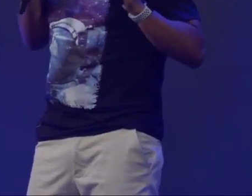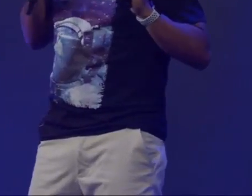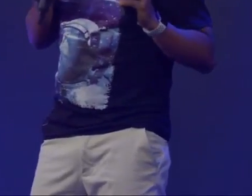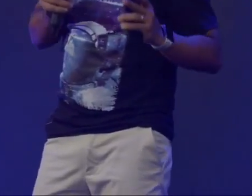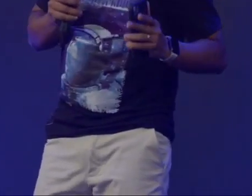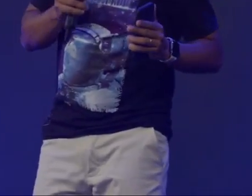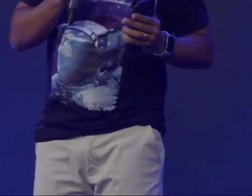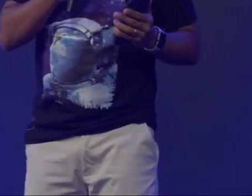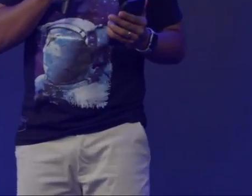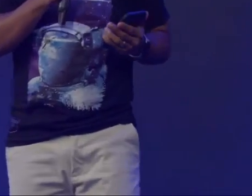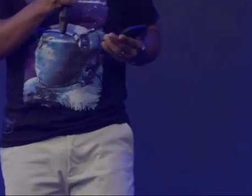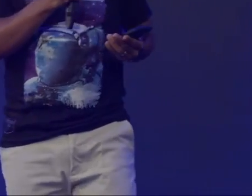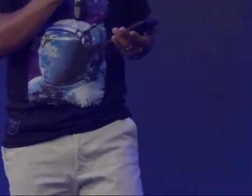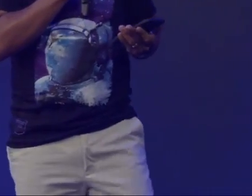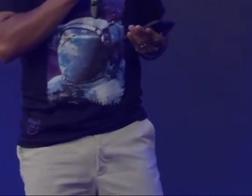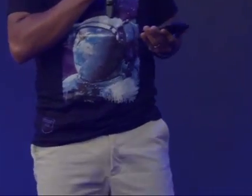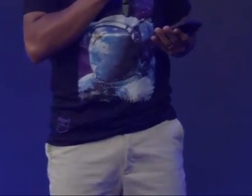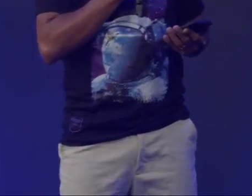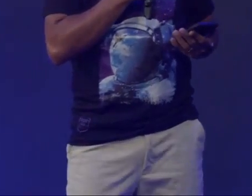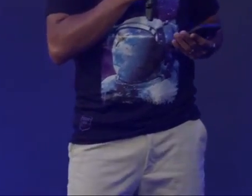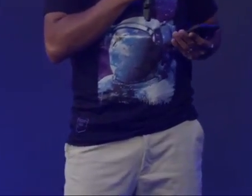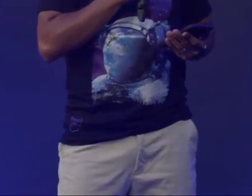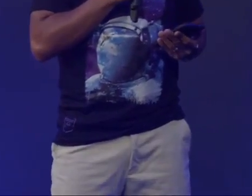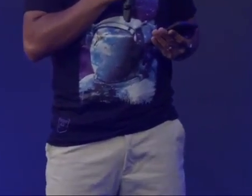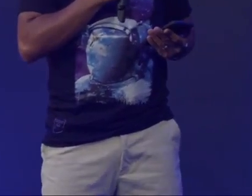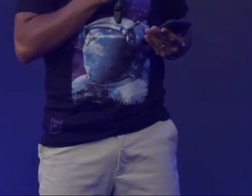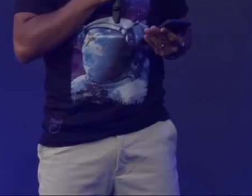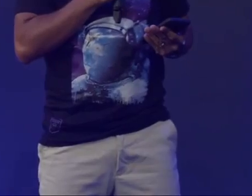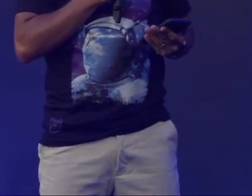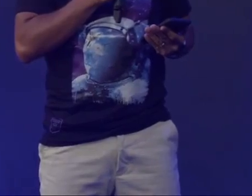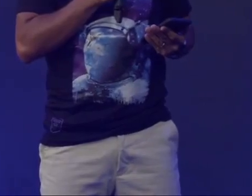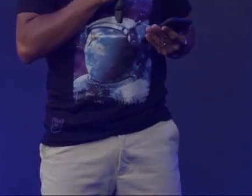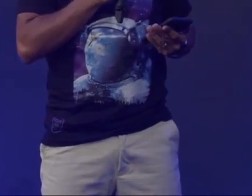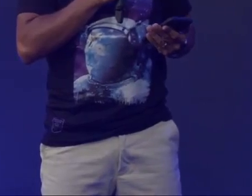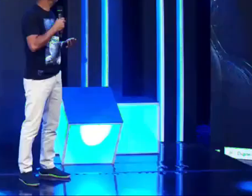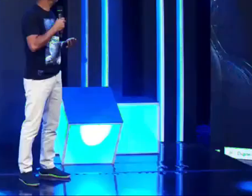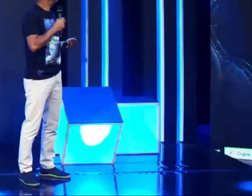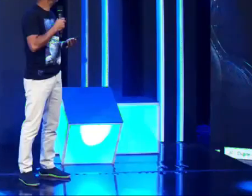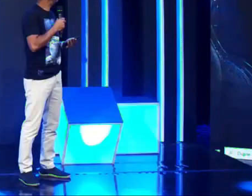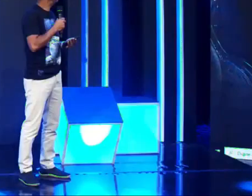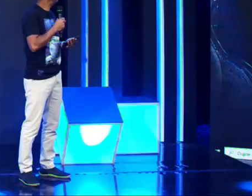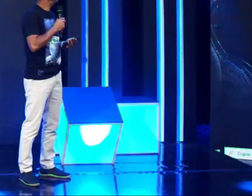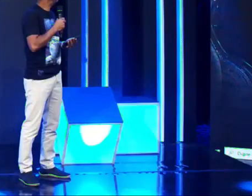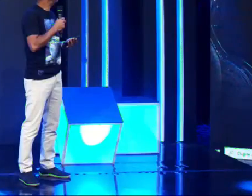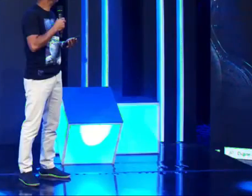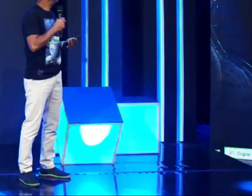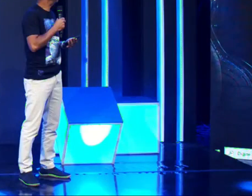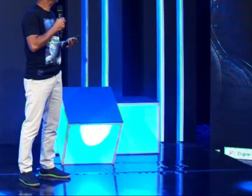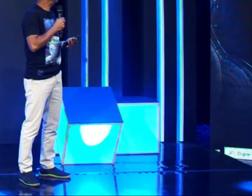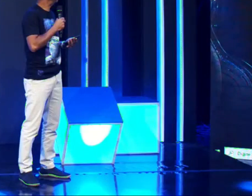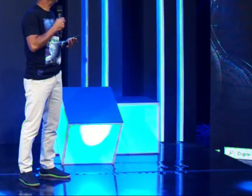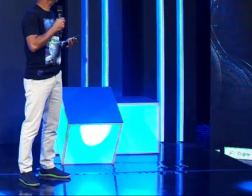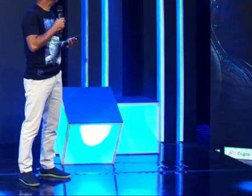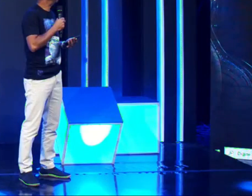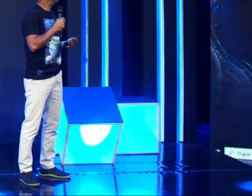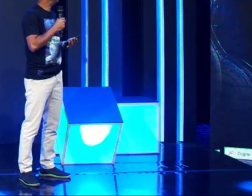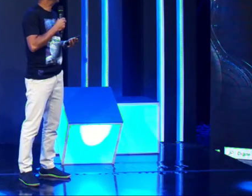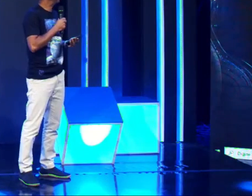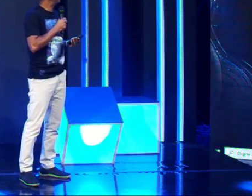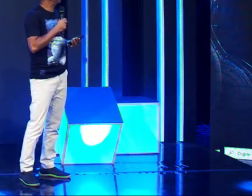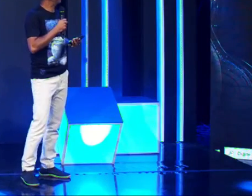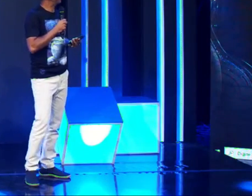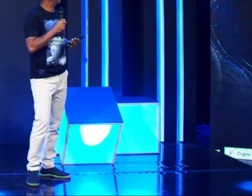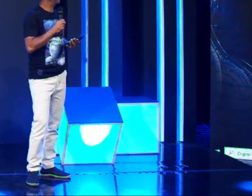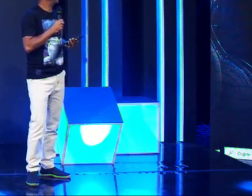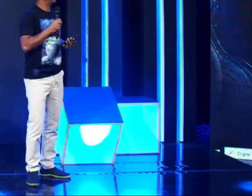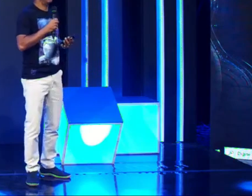Hoje já entra pro workshop, que é amanhã. Faz a listinha. E aí, o que você faz? Você pega, entra no site, já escolhe. Então, faz